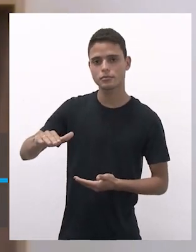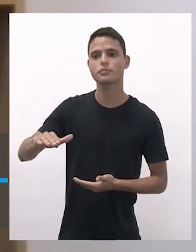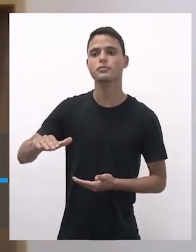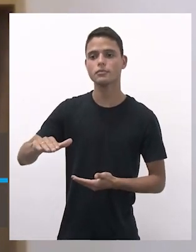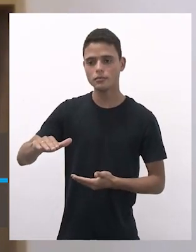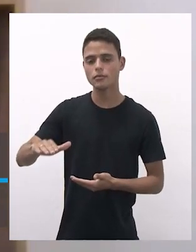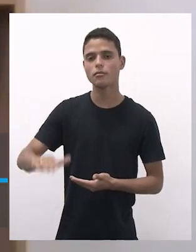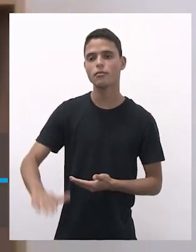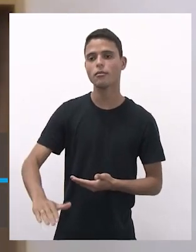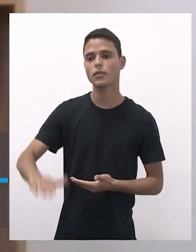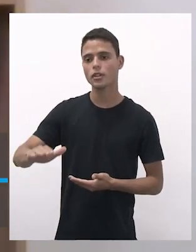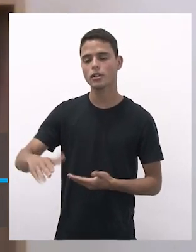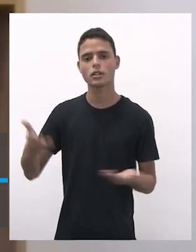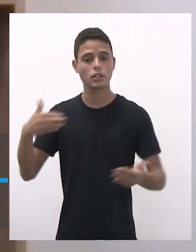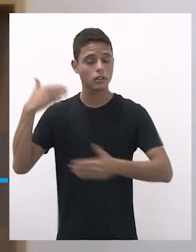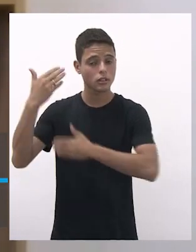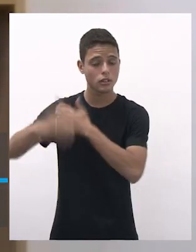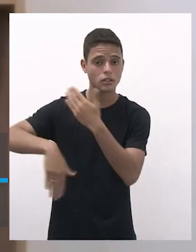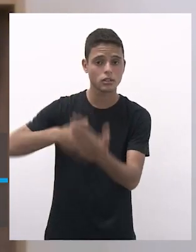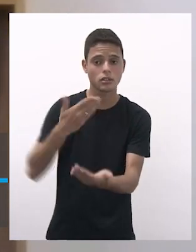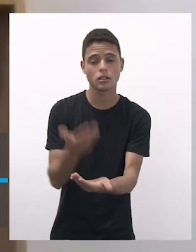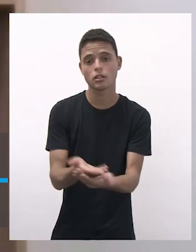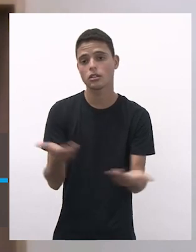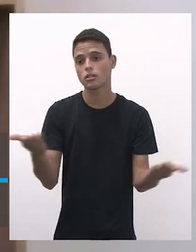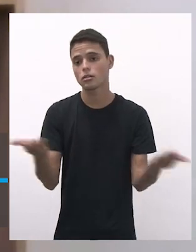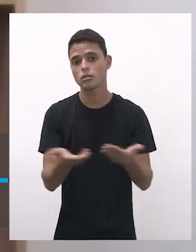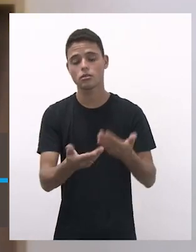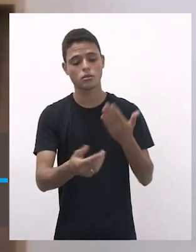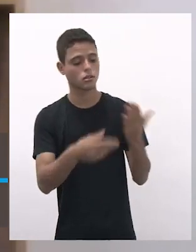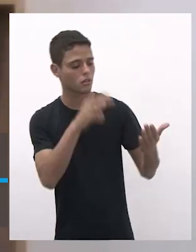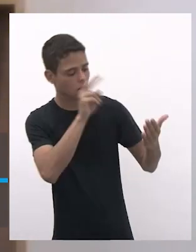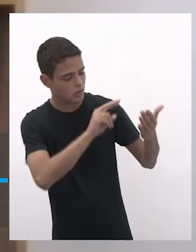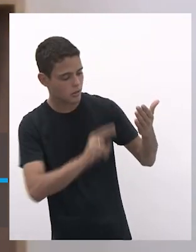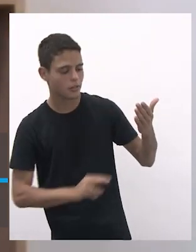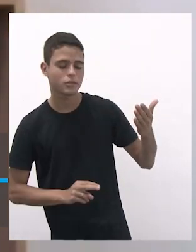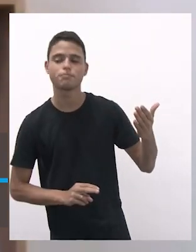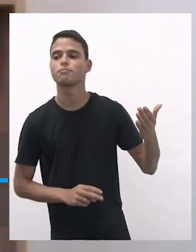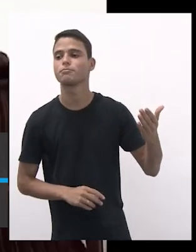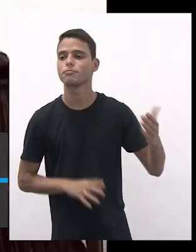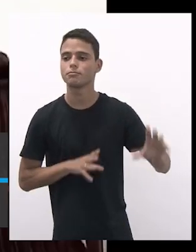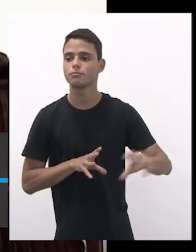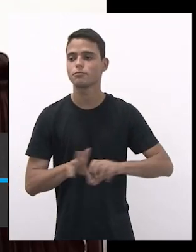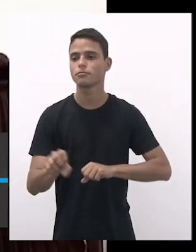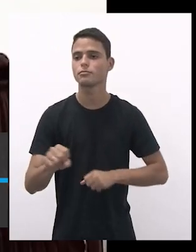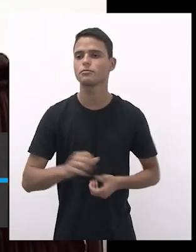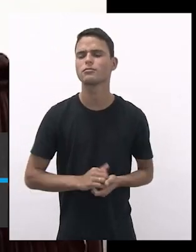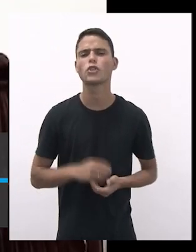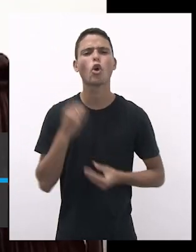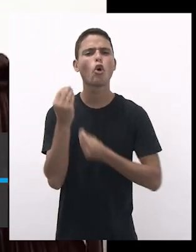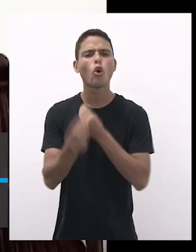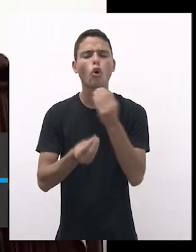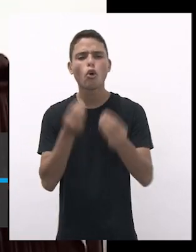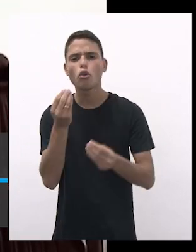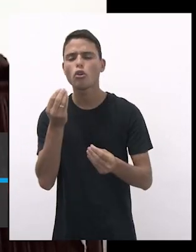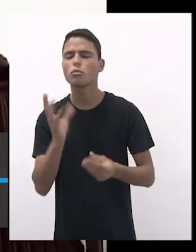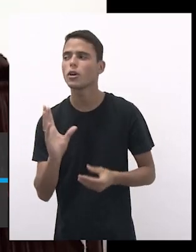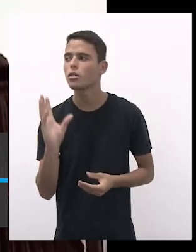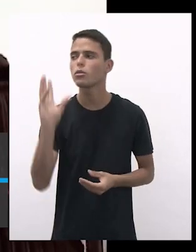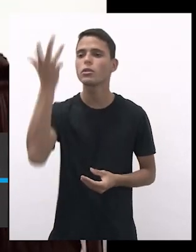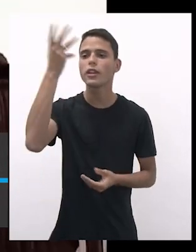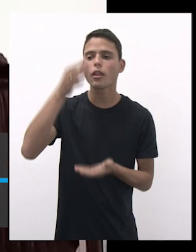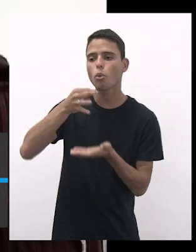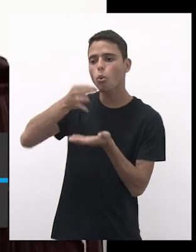né, infanto-juvenil, até hoje, em que eu sou leitora formada. E como surgiu, o